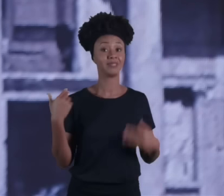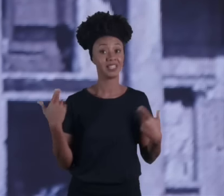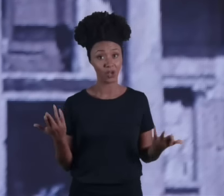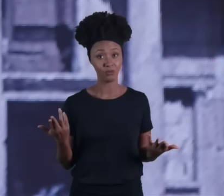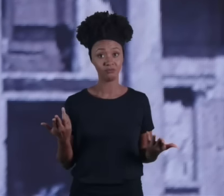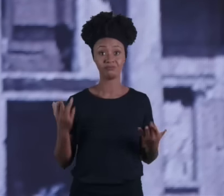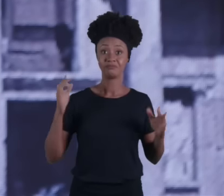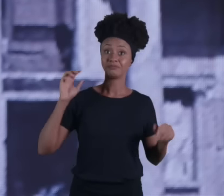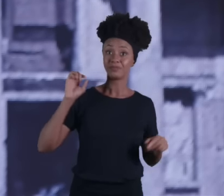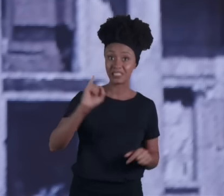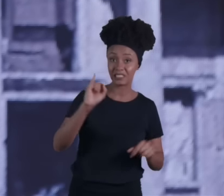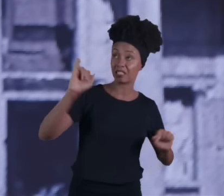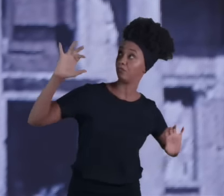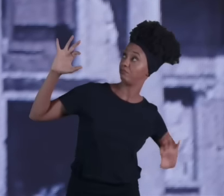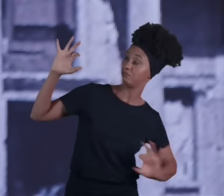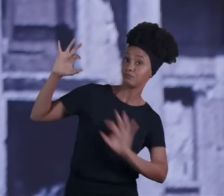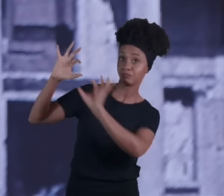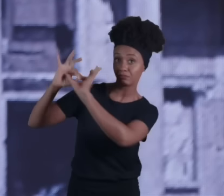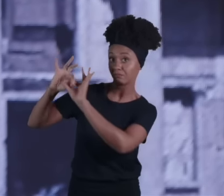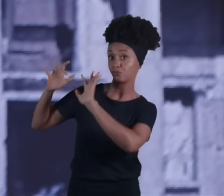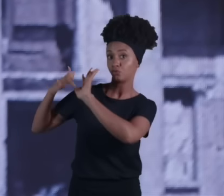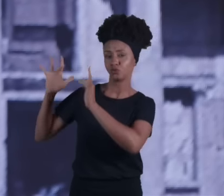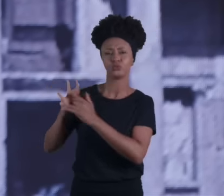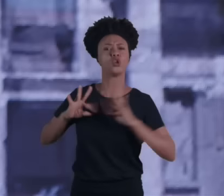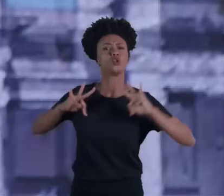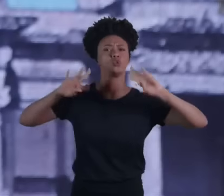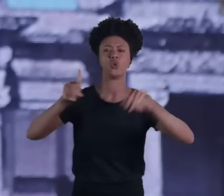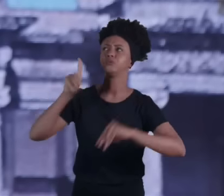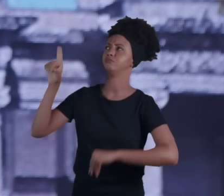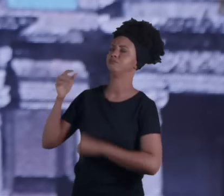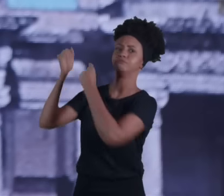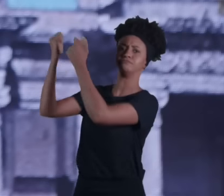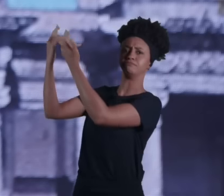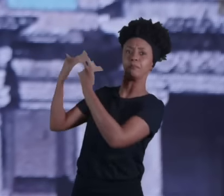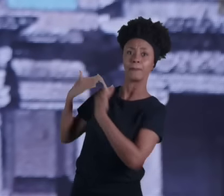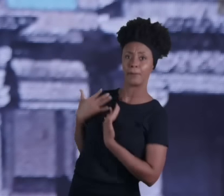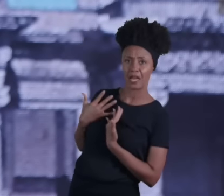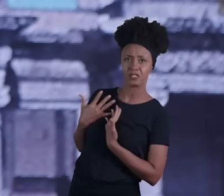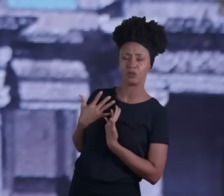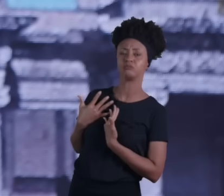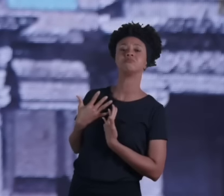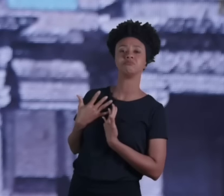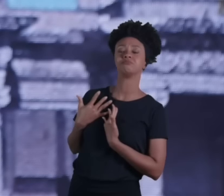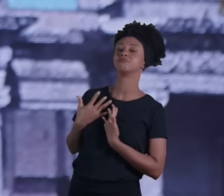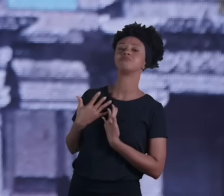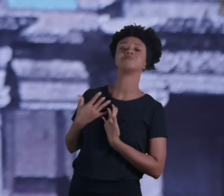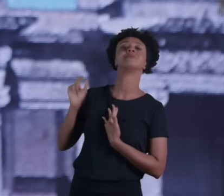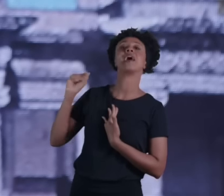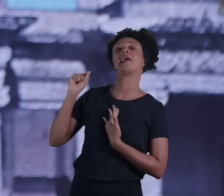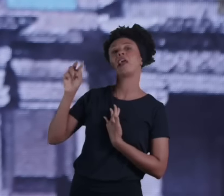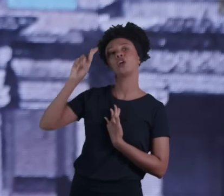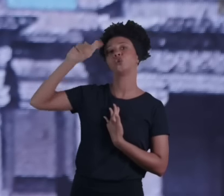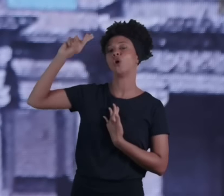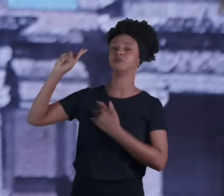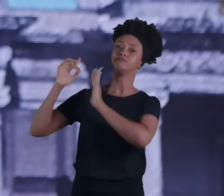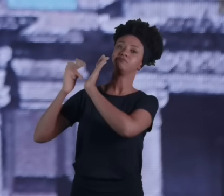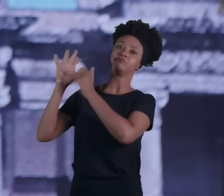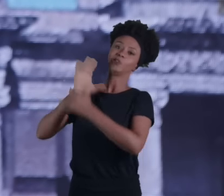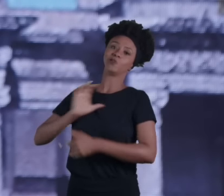Cristo. Diga: todas as bênçãos estão em Cristo. Não é pela